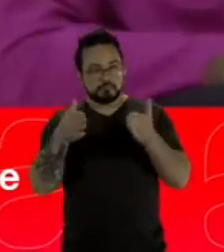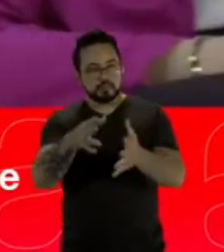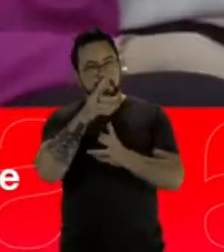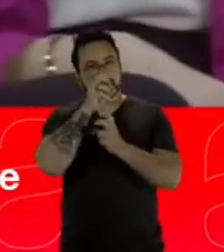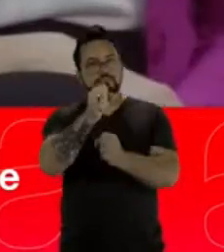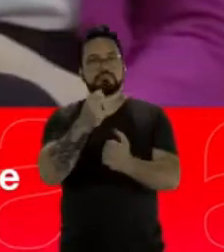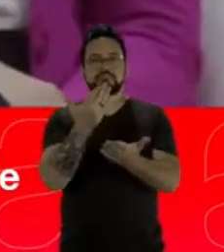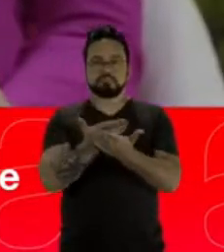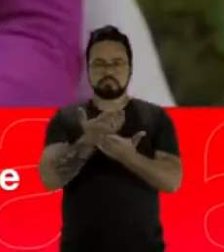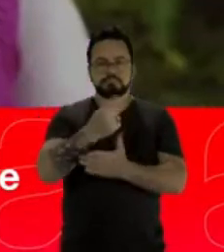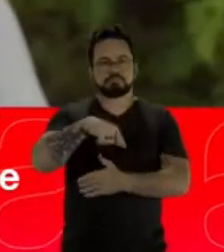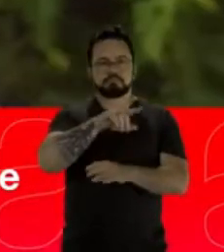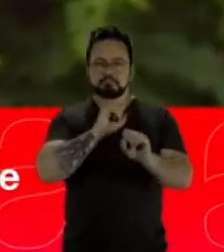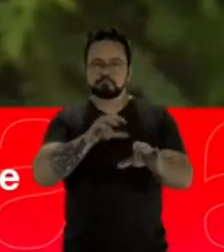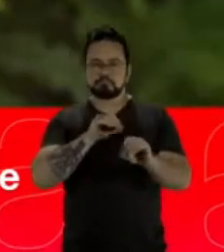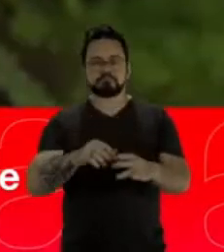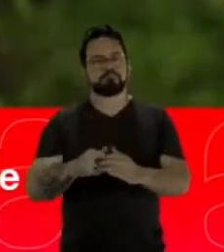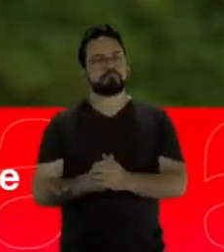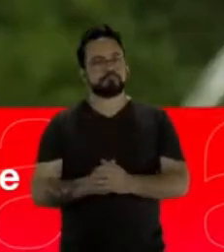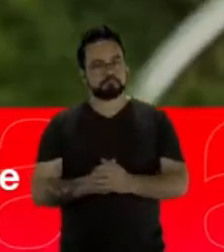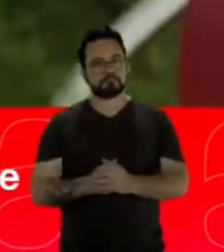forte nessa educação, eu acho que não...